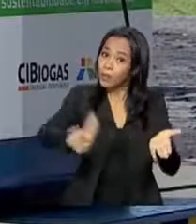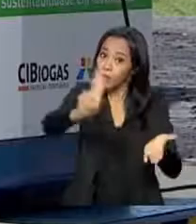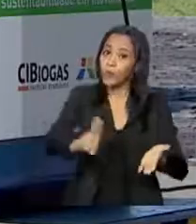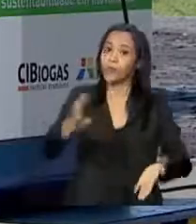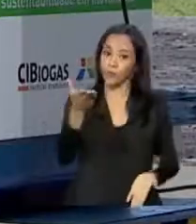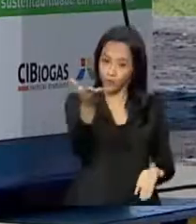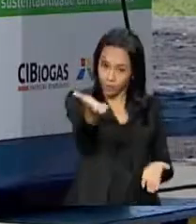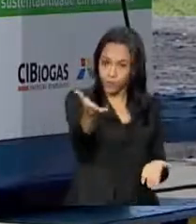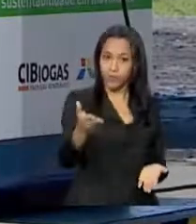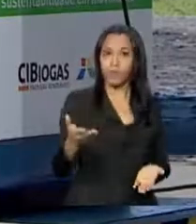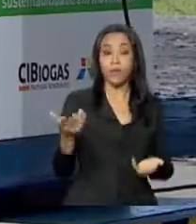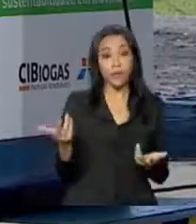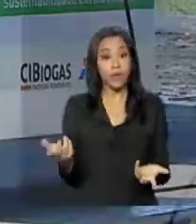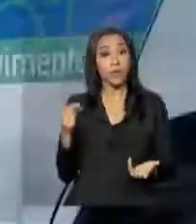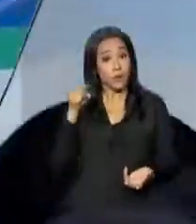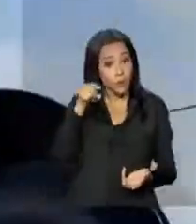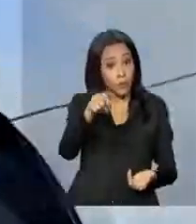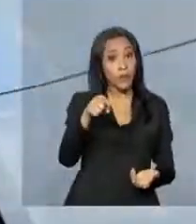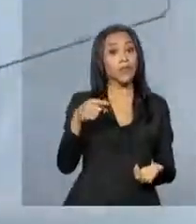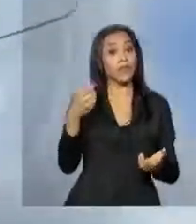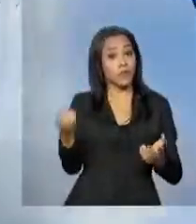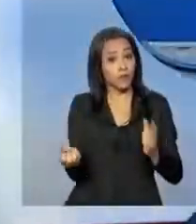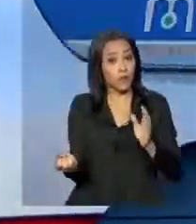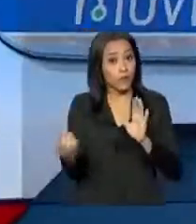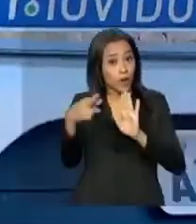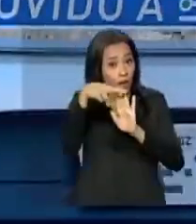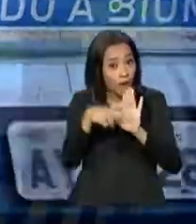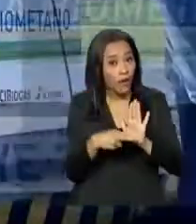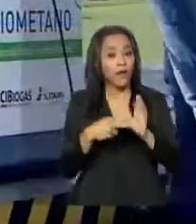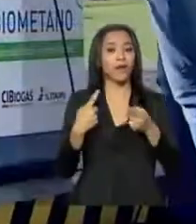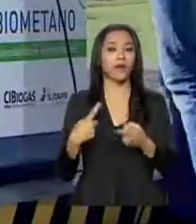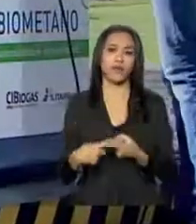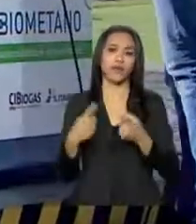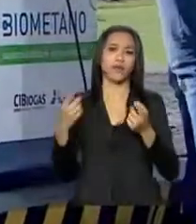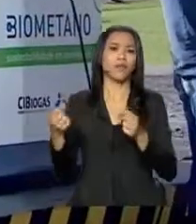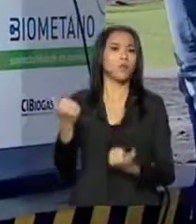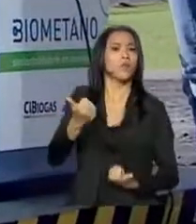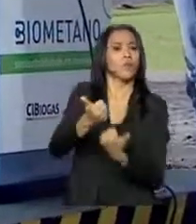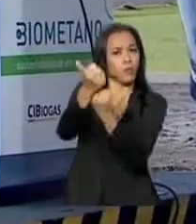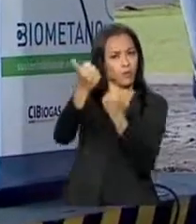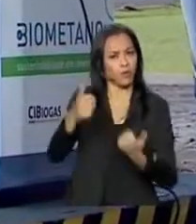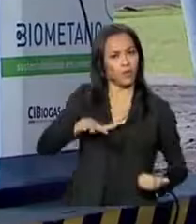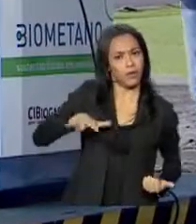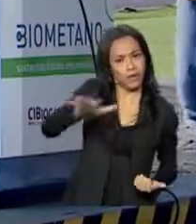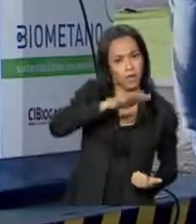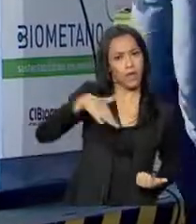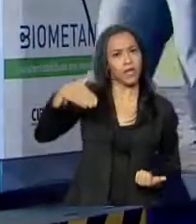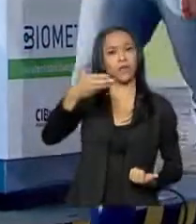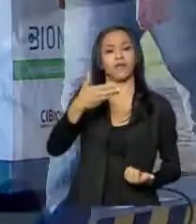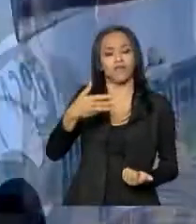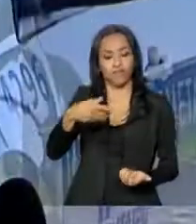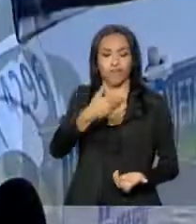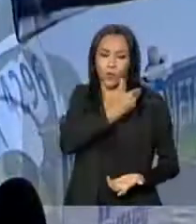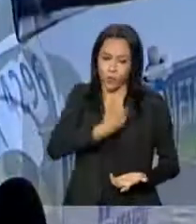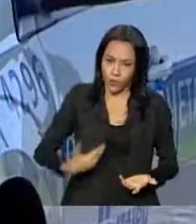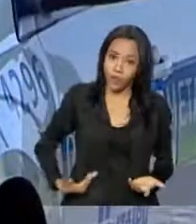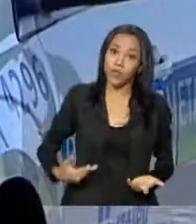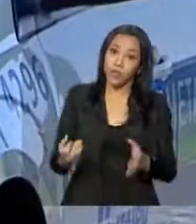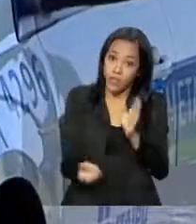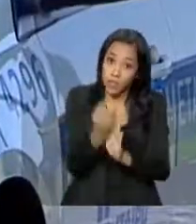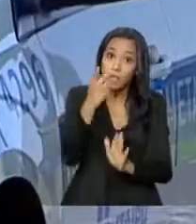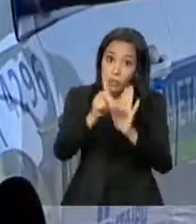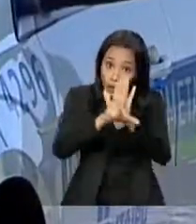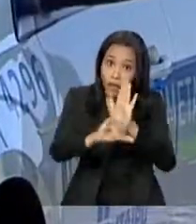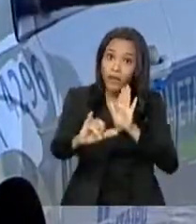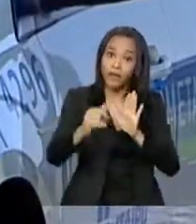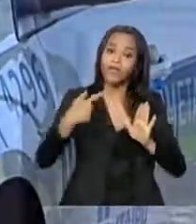distribuída. Então, com isso, com regulamentações, com um ambiente institucional político de regulamentações e leis adequadas, a gente